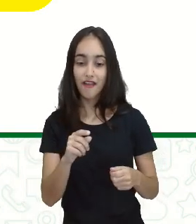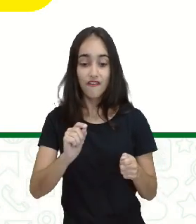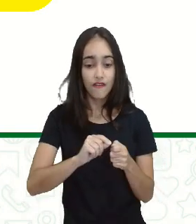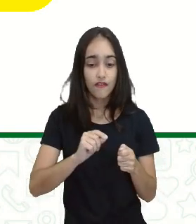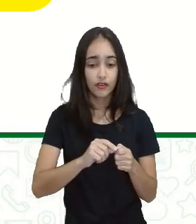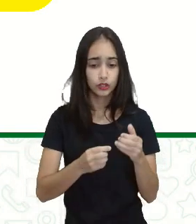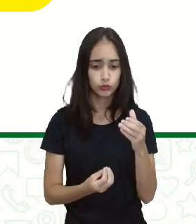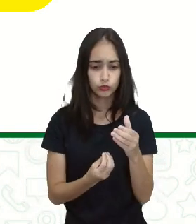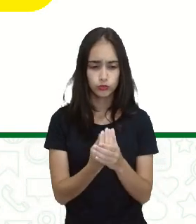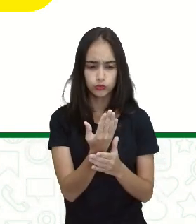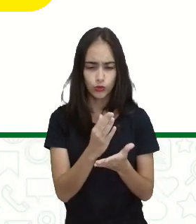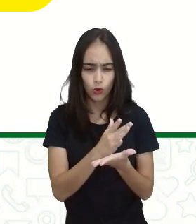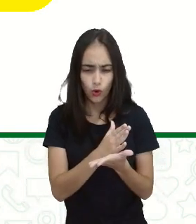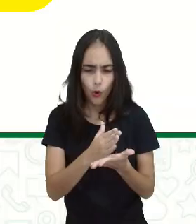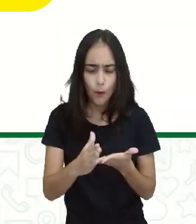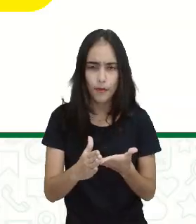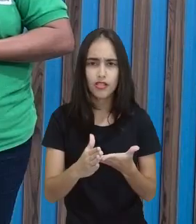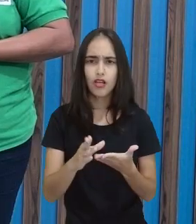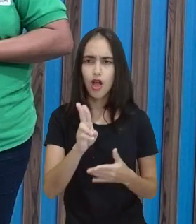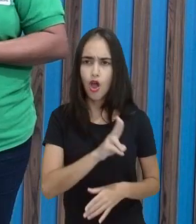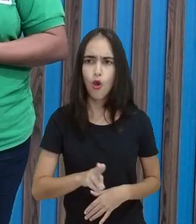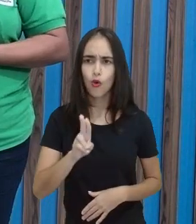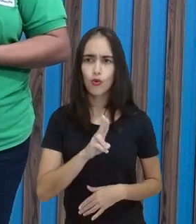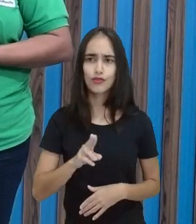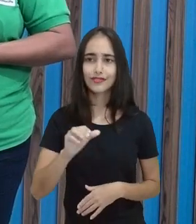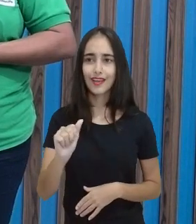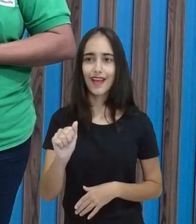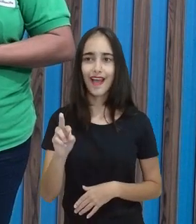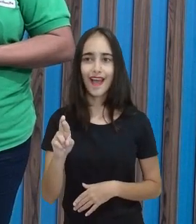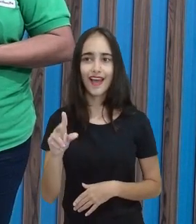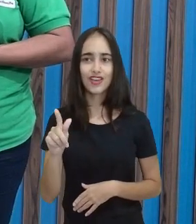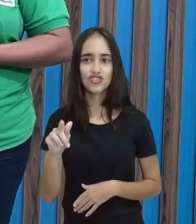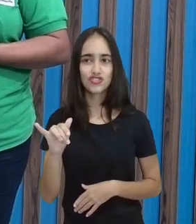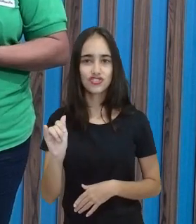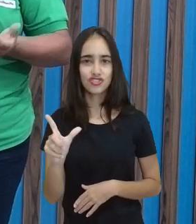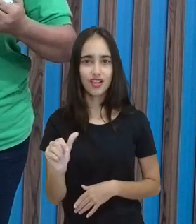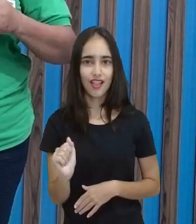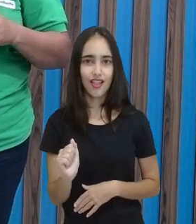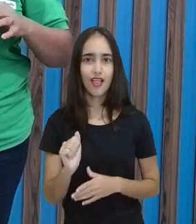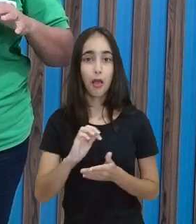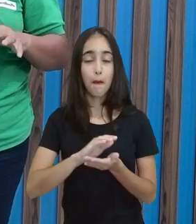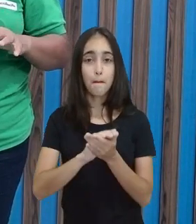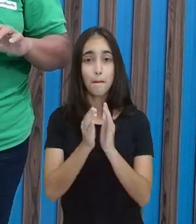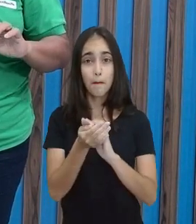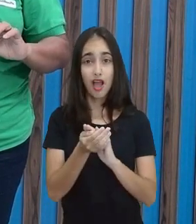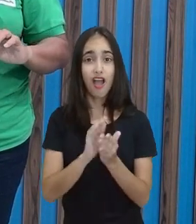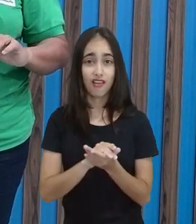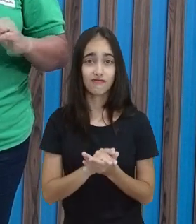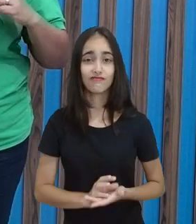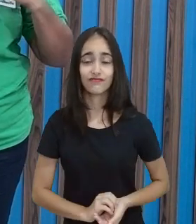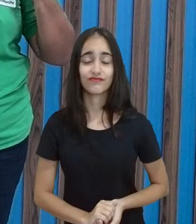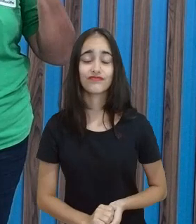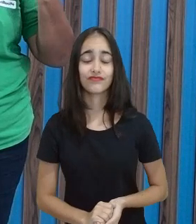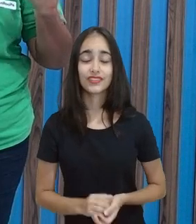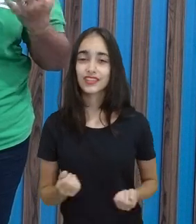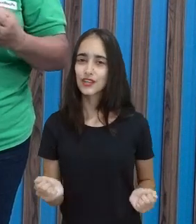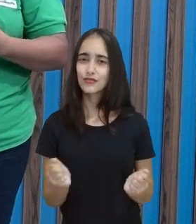a matéria-prima para poder fazer este tijolo foi a argila. E com o tijolo, eu vou poder